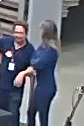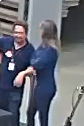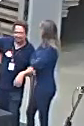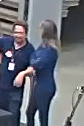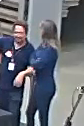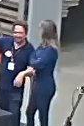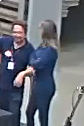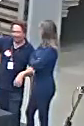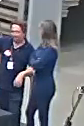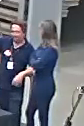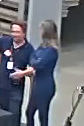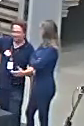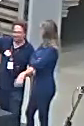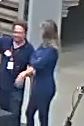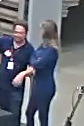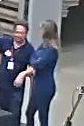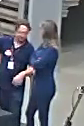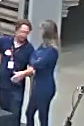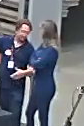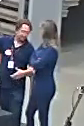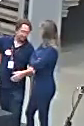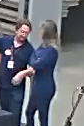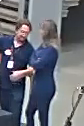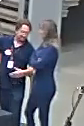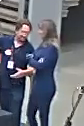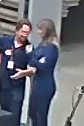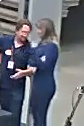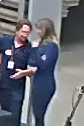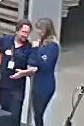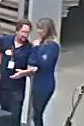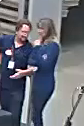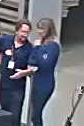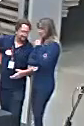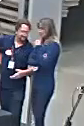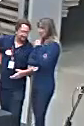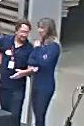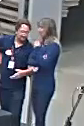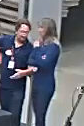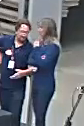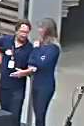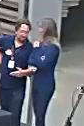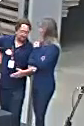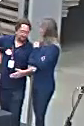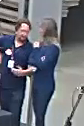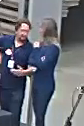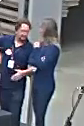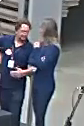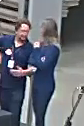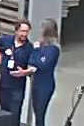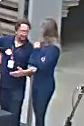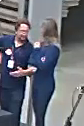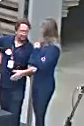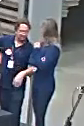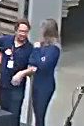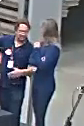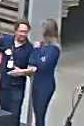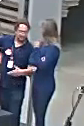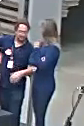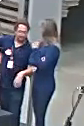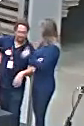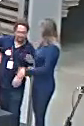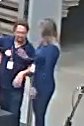pass explica 12 horas antes não é isso 12 horas antes só que nesse 12